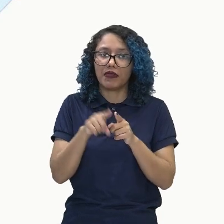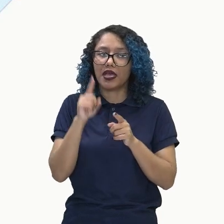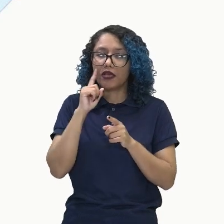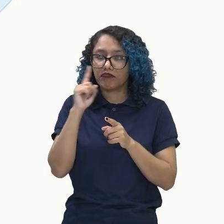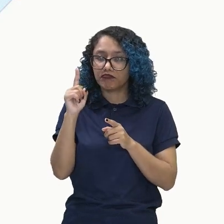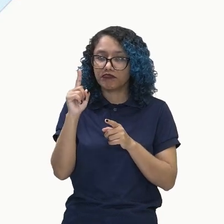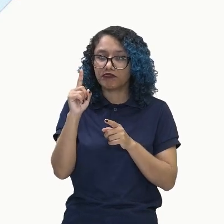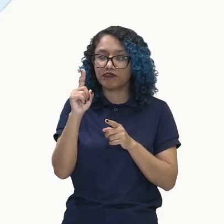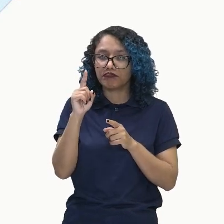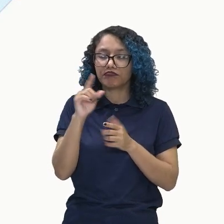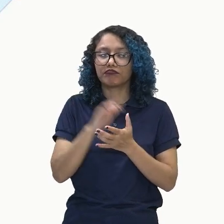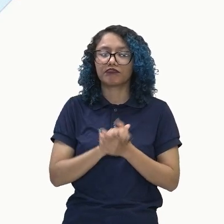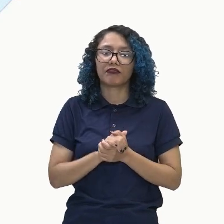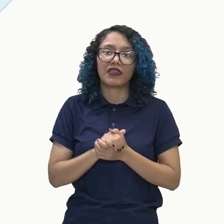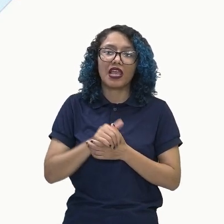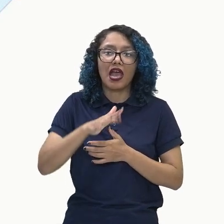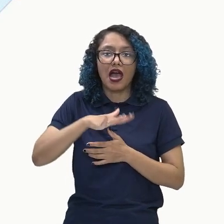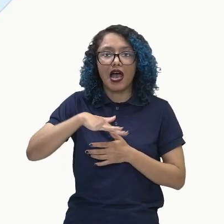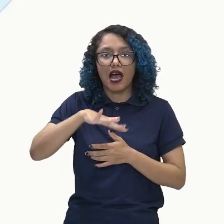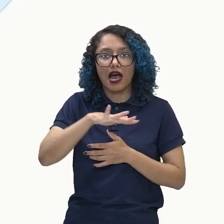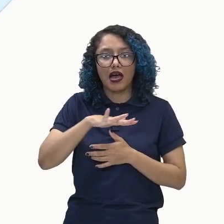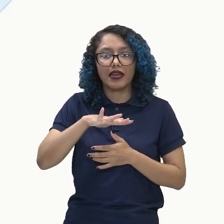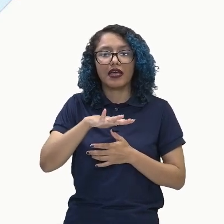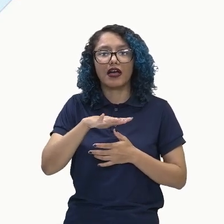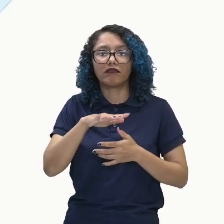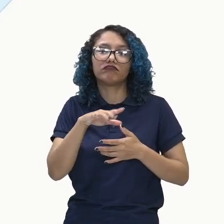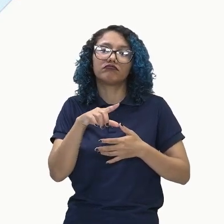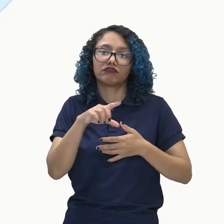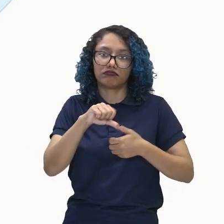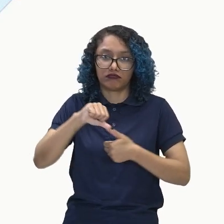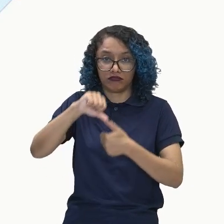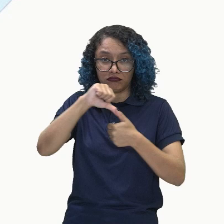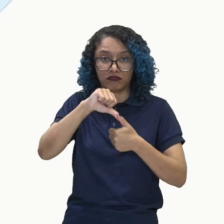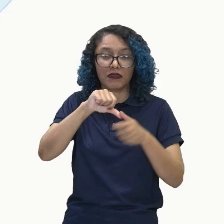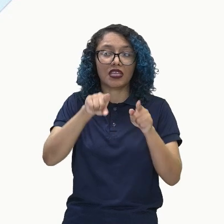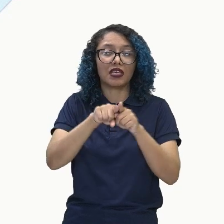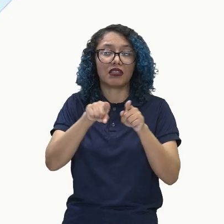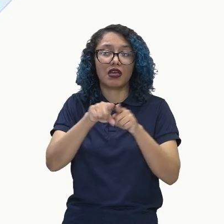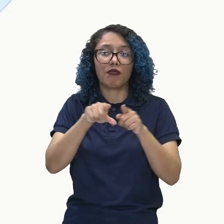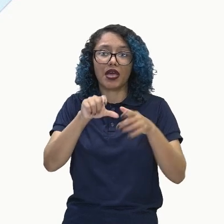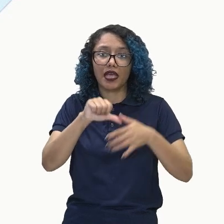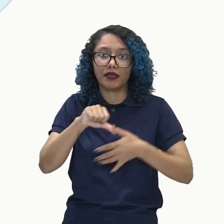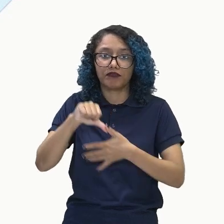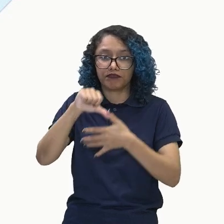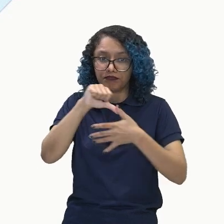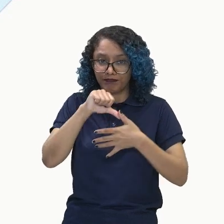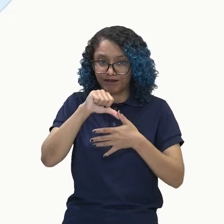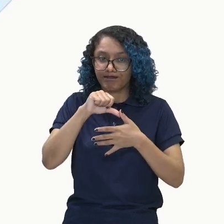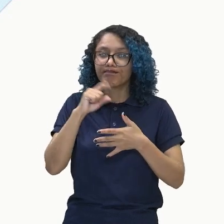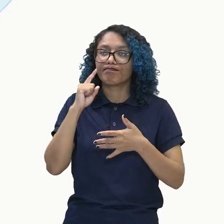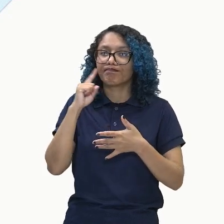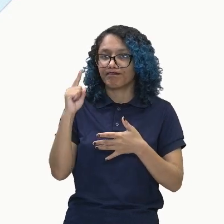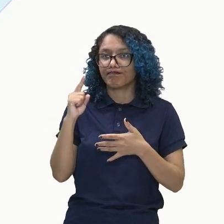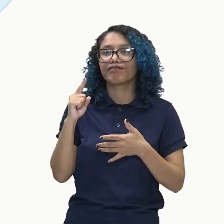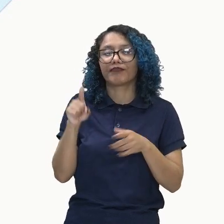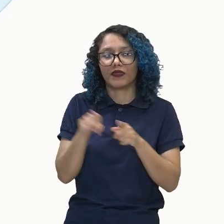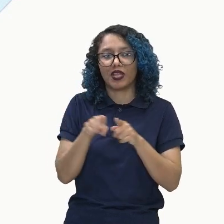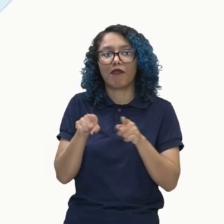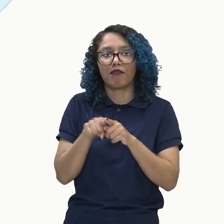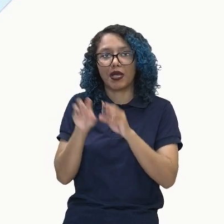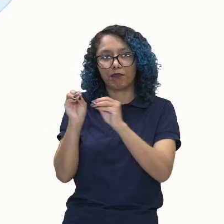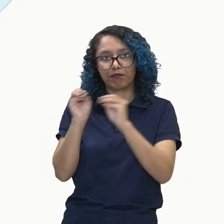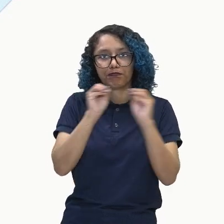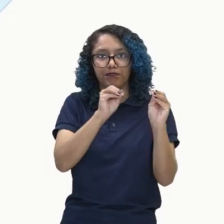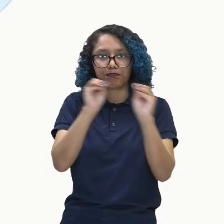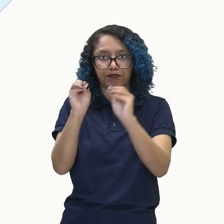né, que pega aí tanto a parte da América Central quanto a América do Sul, né? Então a gente observa